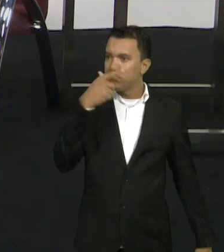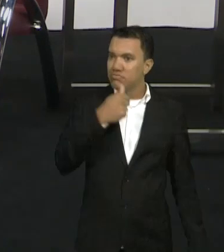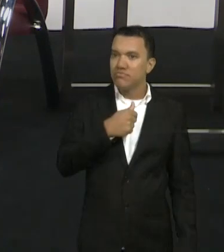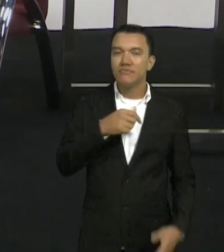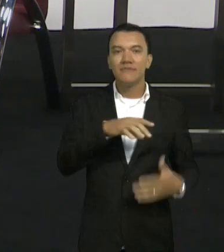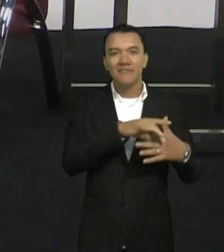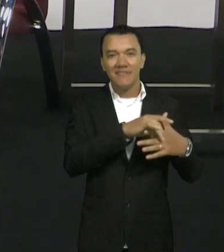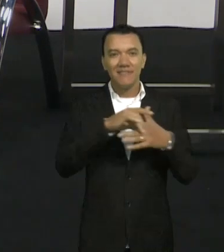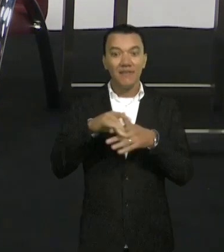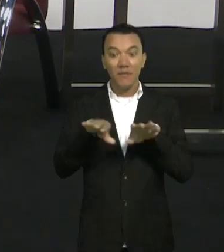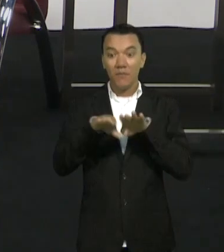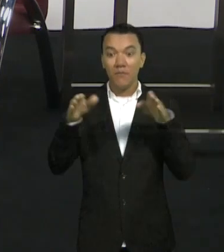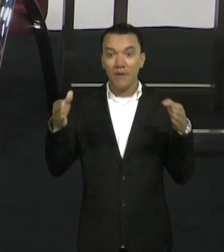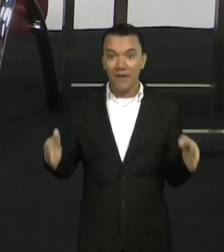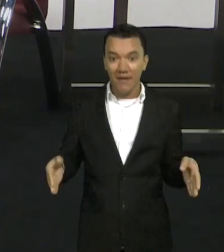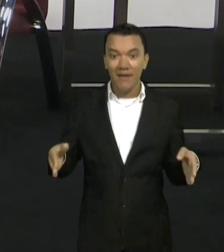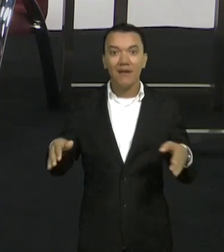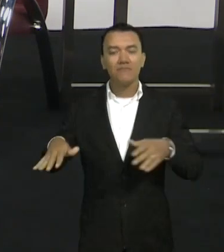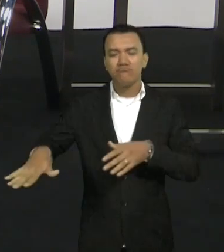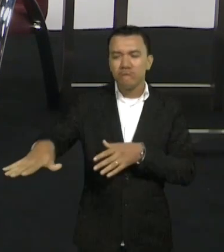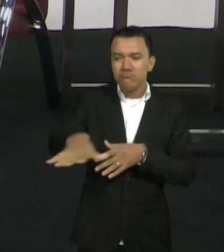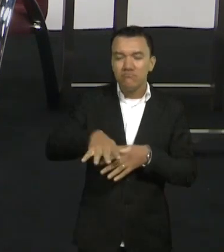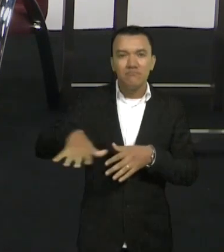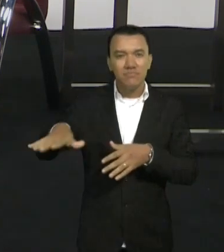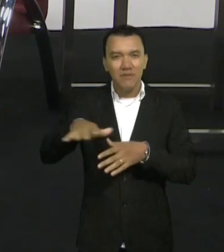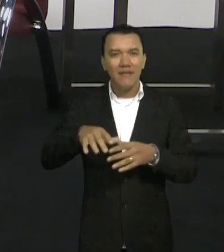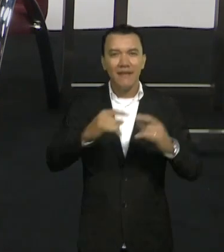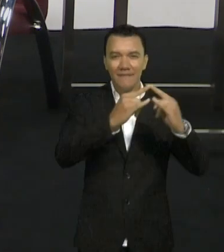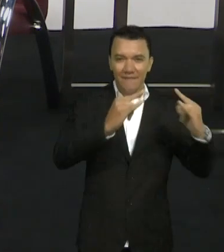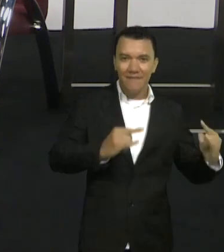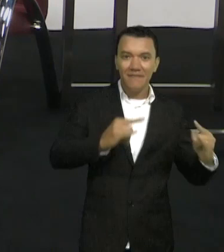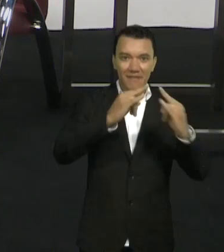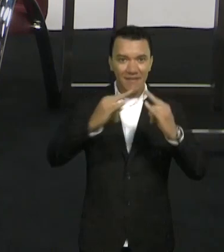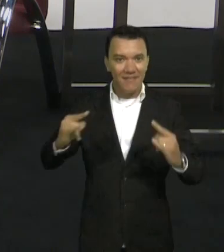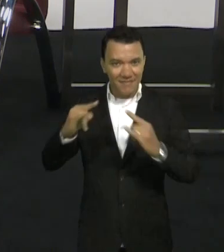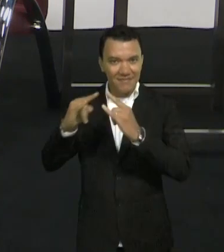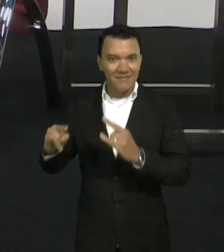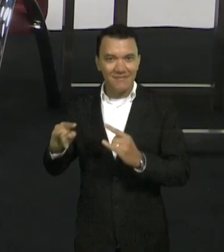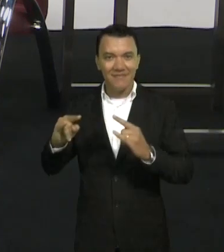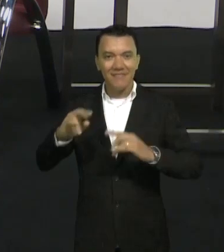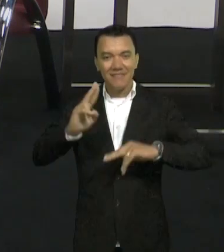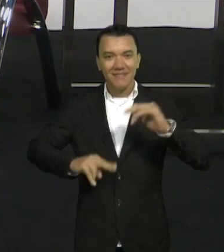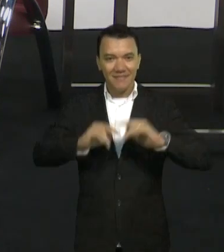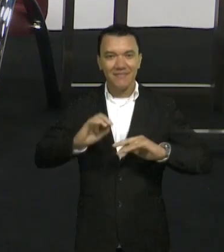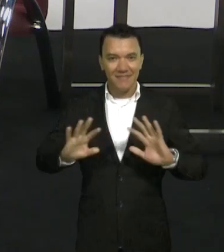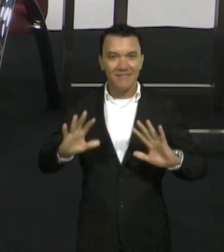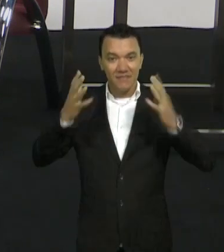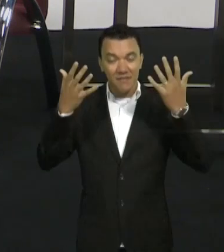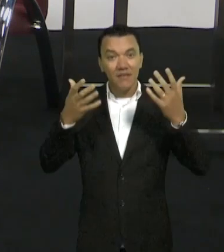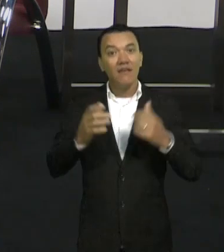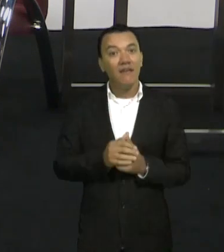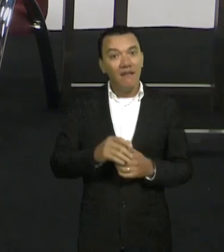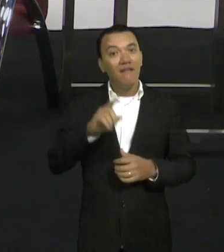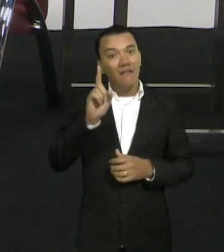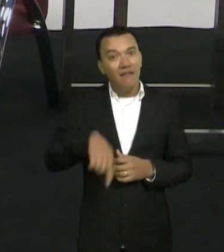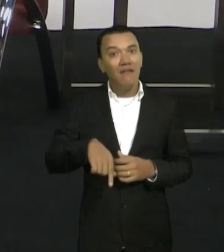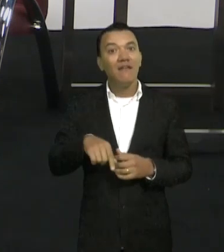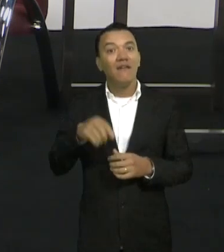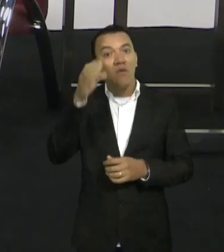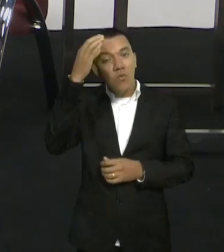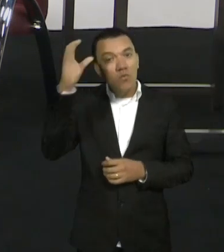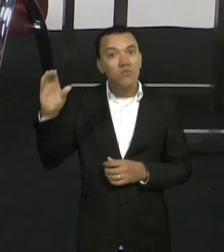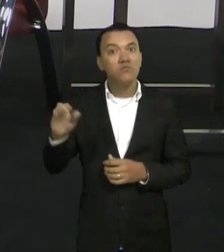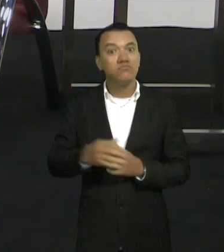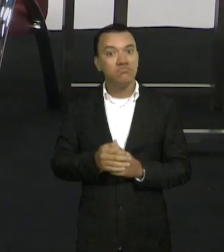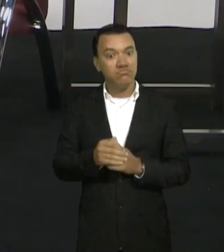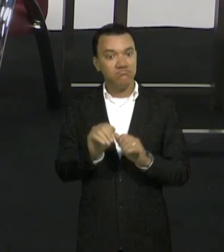os palcos, para os terreiros, arraiais e até para outros estados, né? Isso. Essa cultura maravilhosa que é brilhante. O Boi